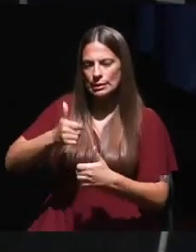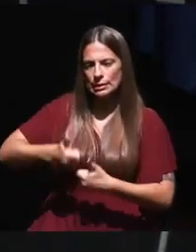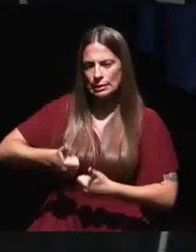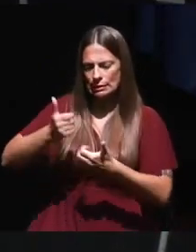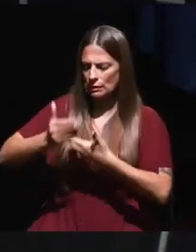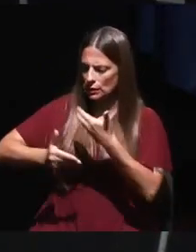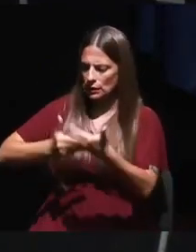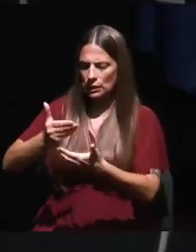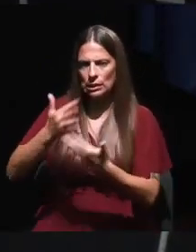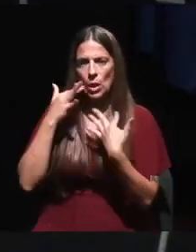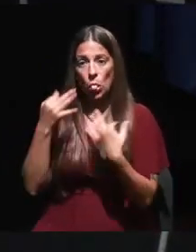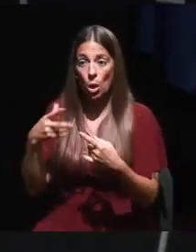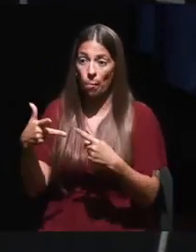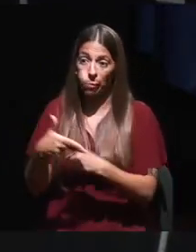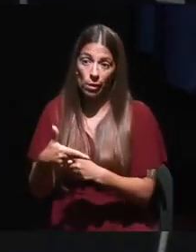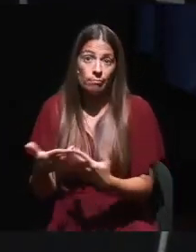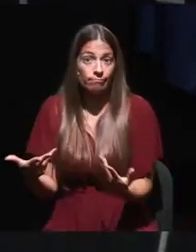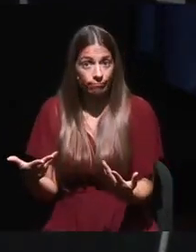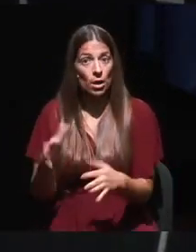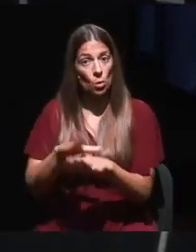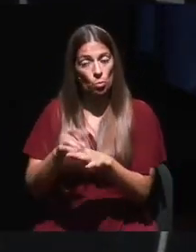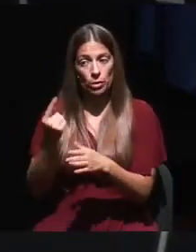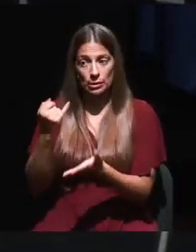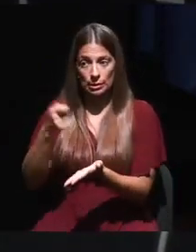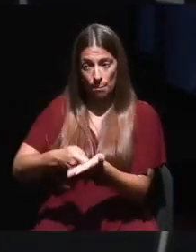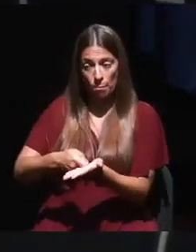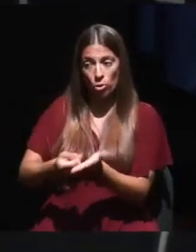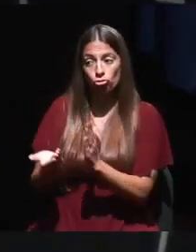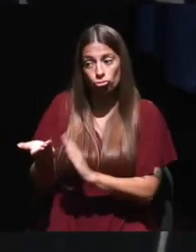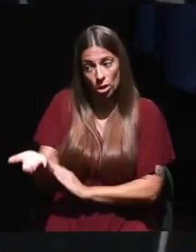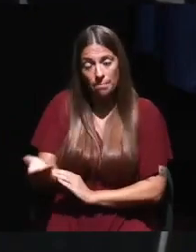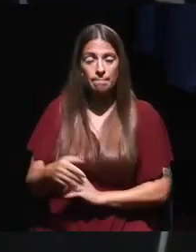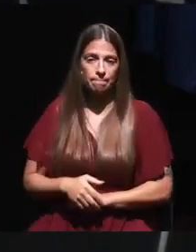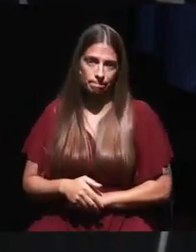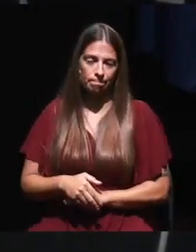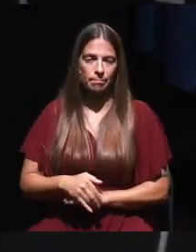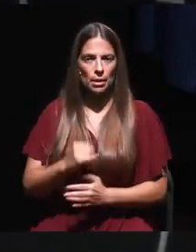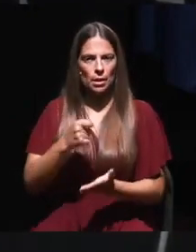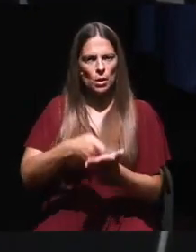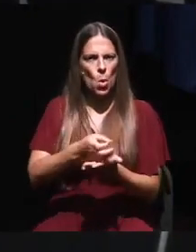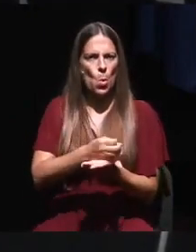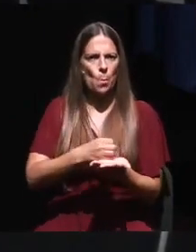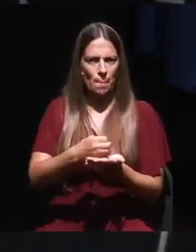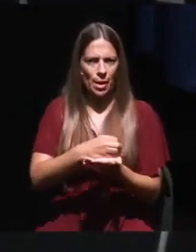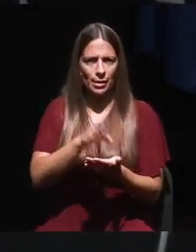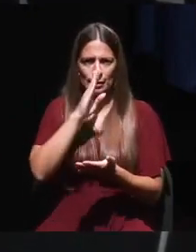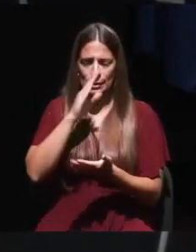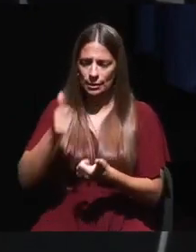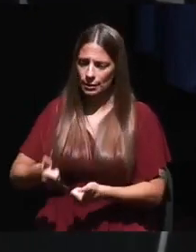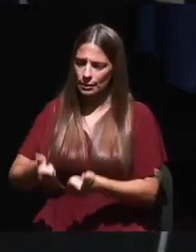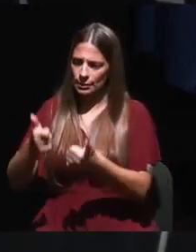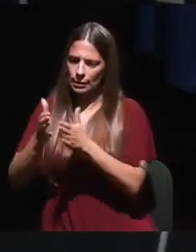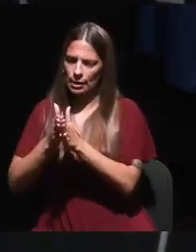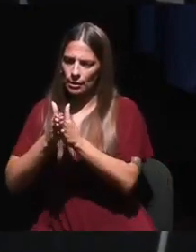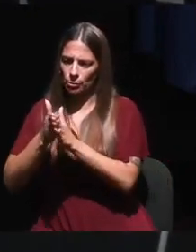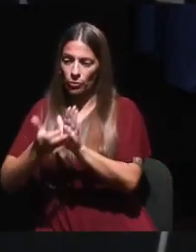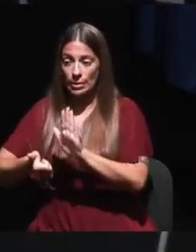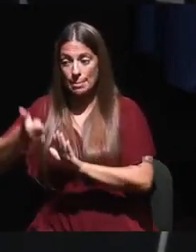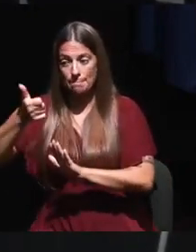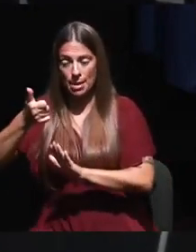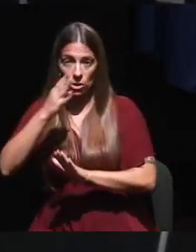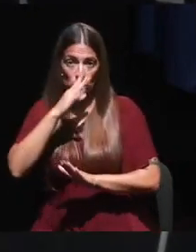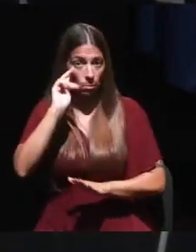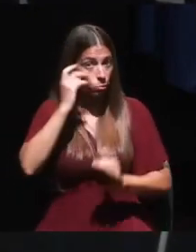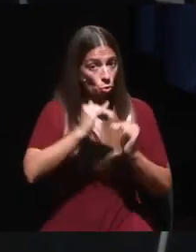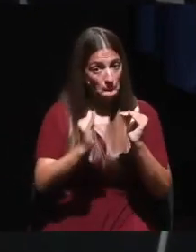e na qualidade de vida das pessoas que aqui vivem. A isenção de taxas existe quando se considera que o benefício para a cidade é maior do que os danos que o evento traz